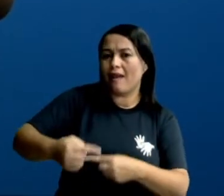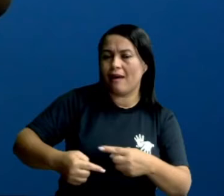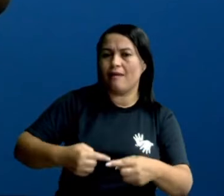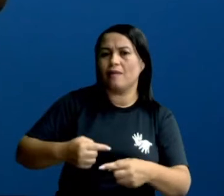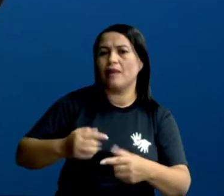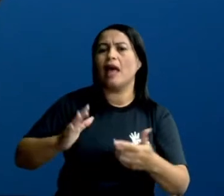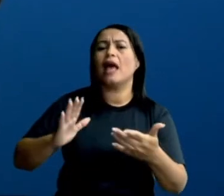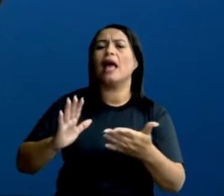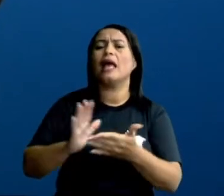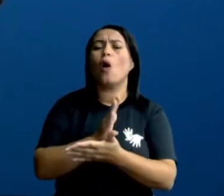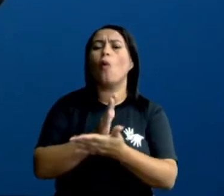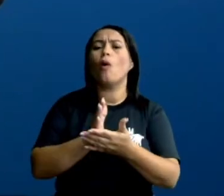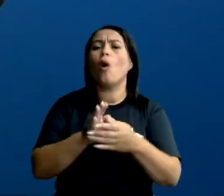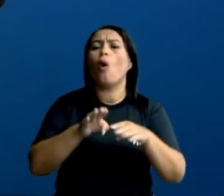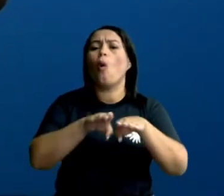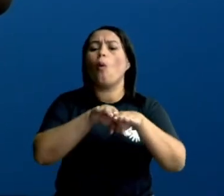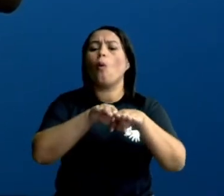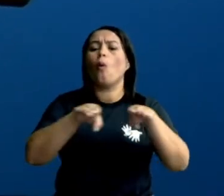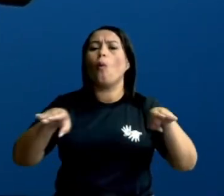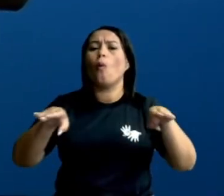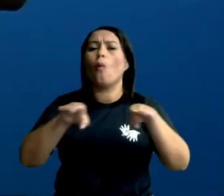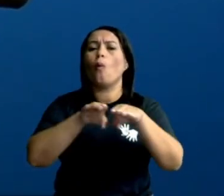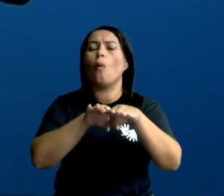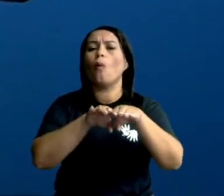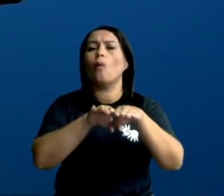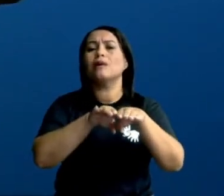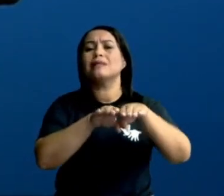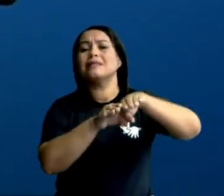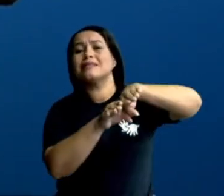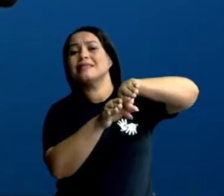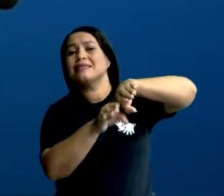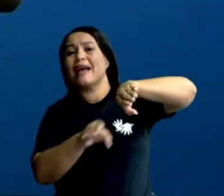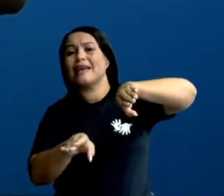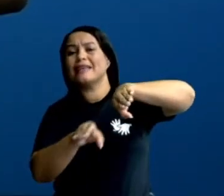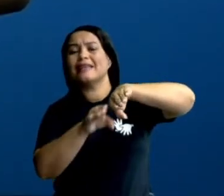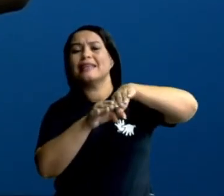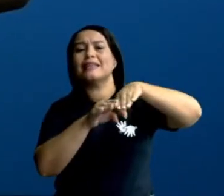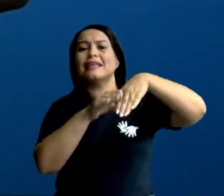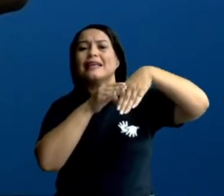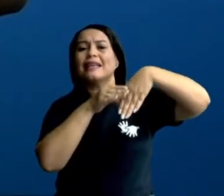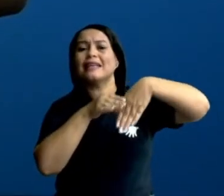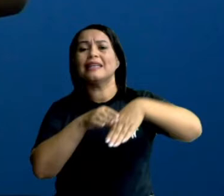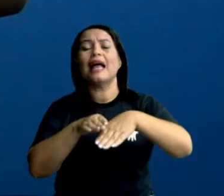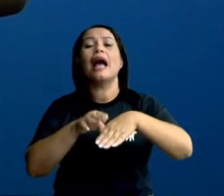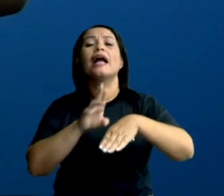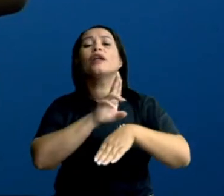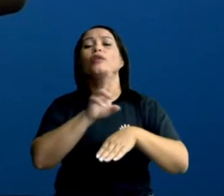em algo inclinado, tá certo? São chamados de figuras